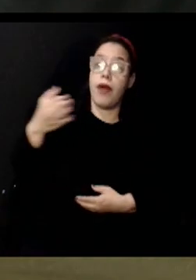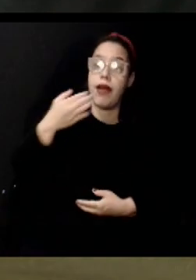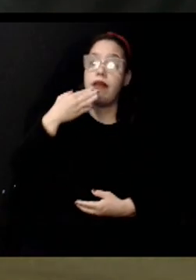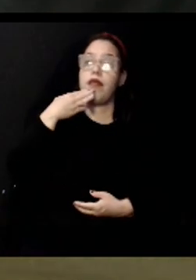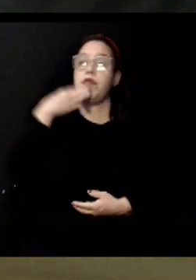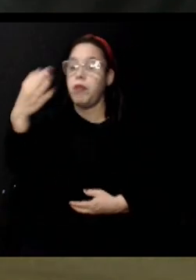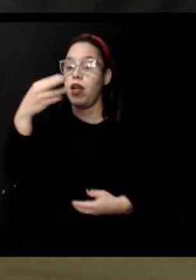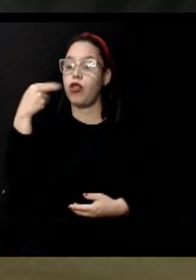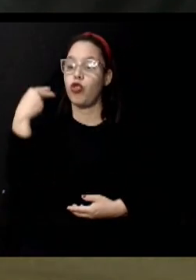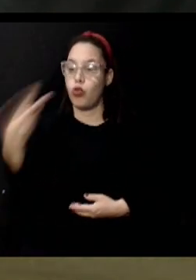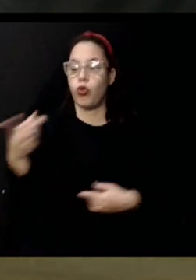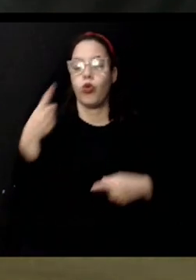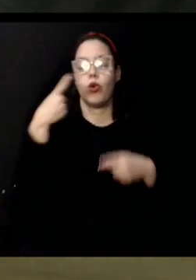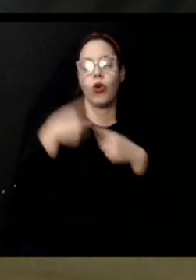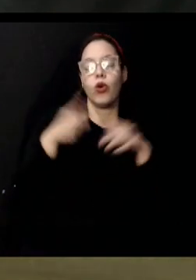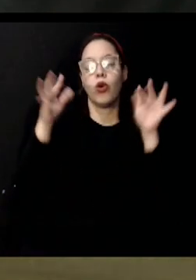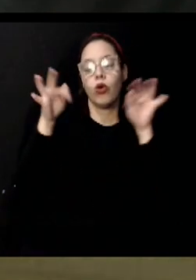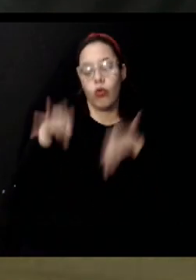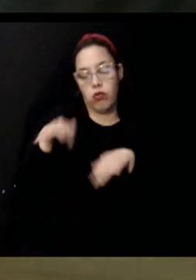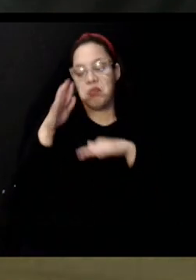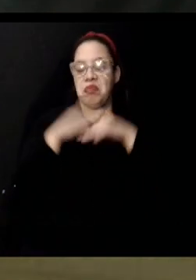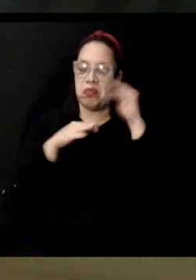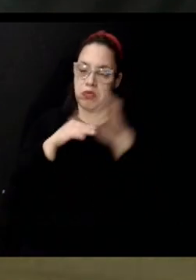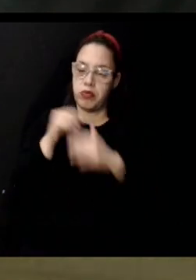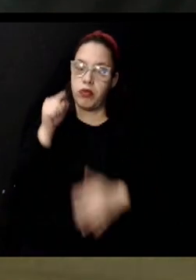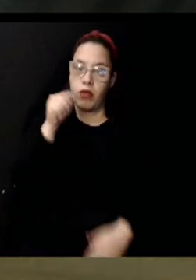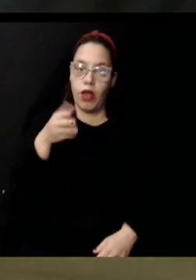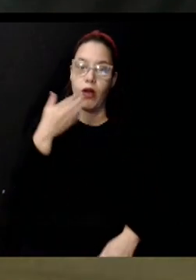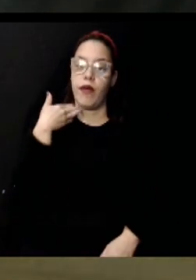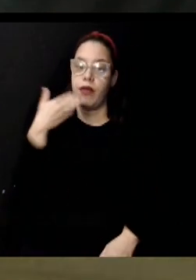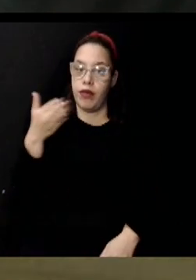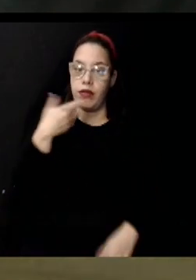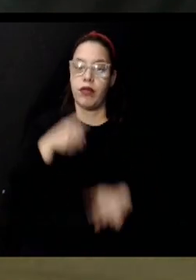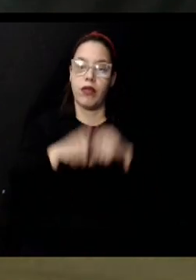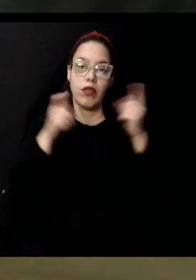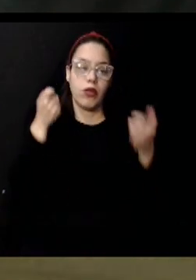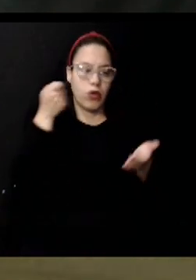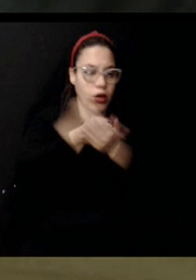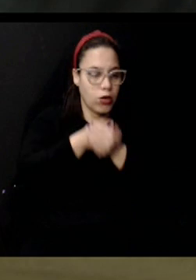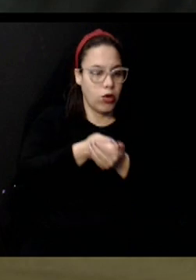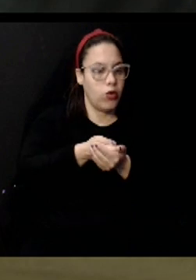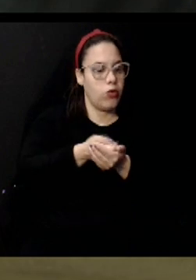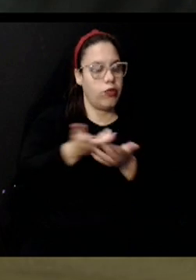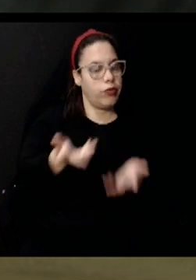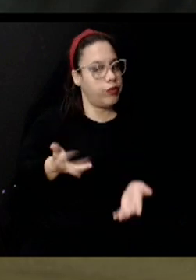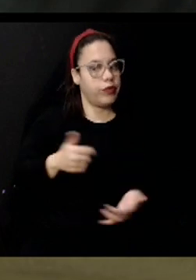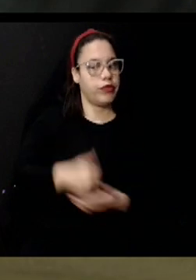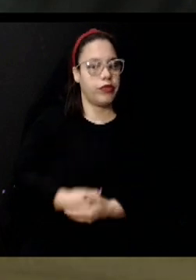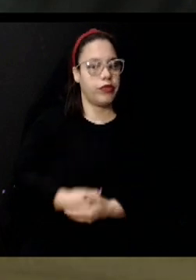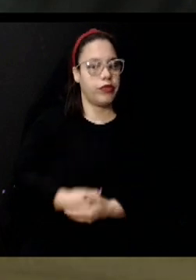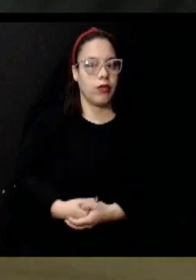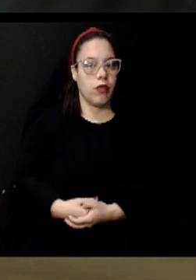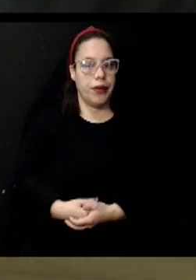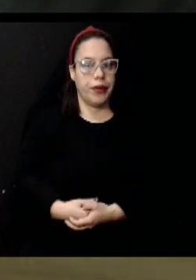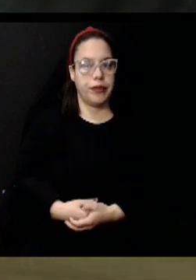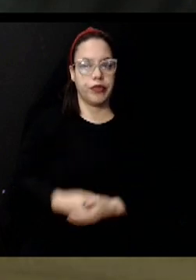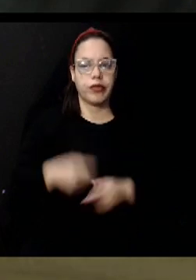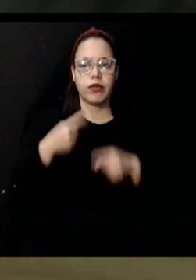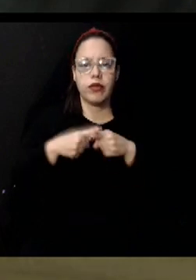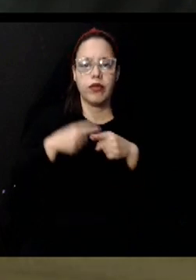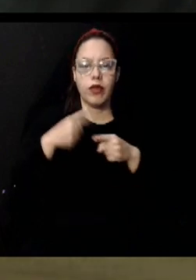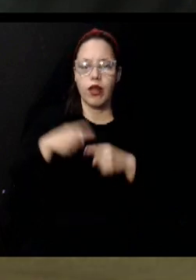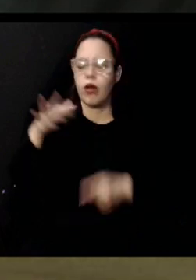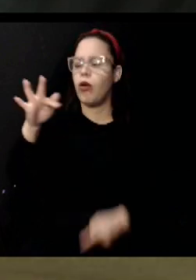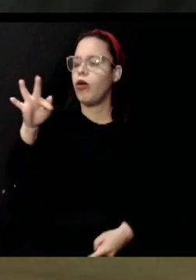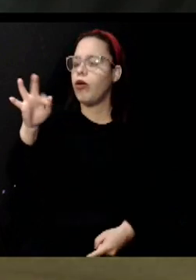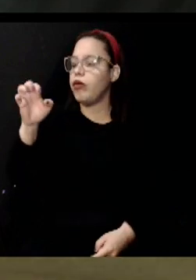e o final tem a ação. Então você clama 2 vezes, mas tem que tomar uma atitude. É mais ou menos isso. Agora, por que, Fernanda, que